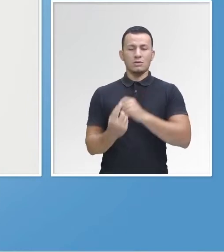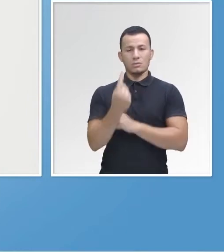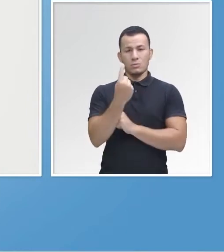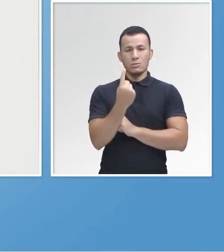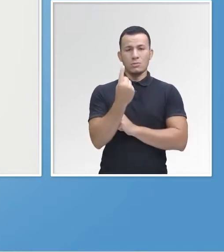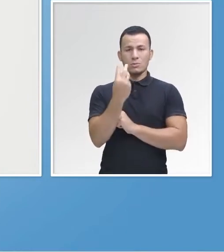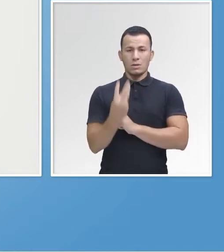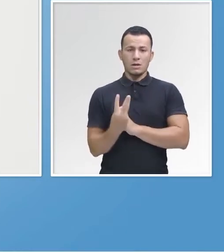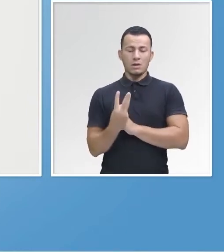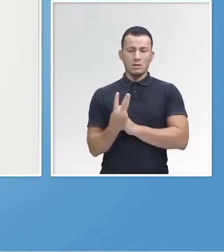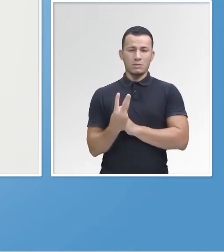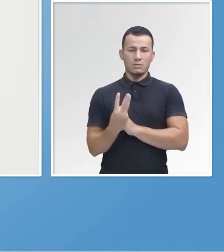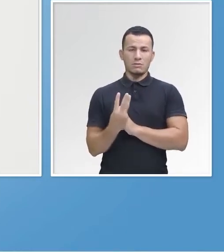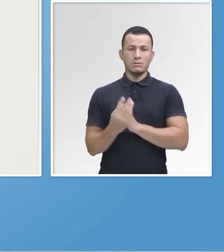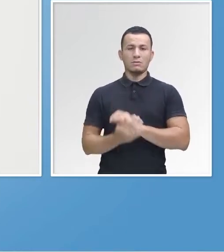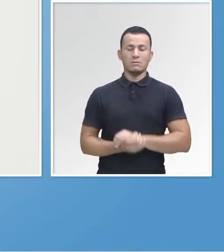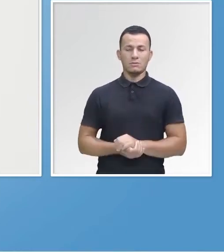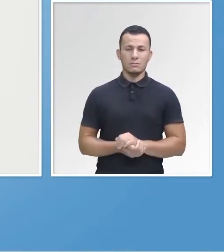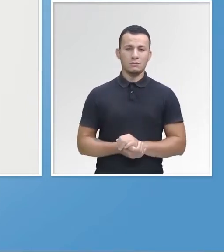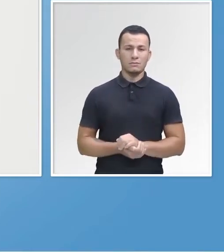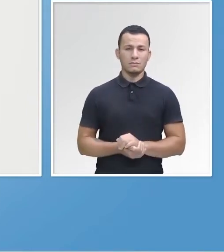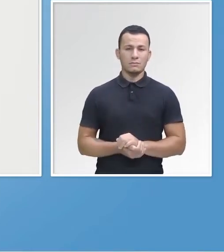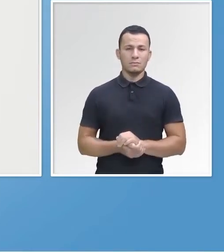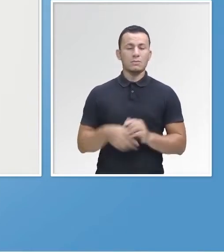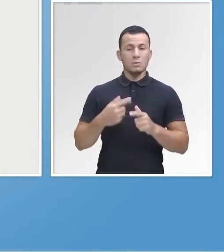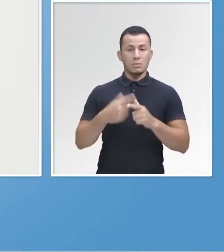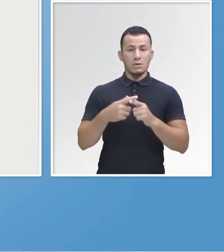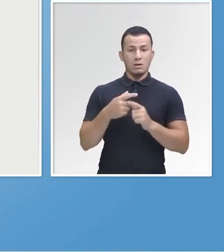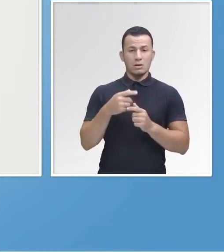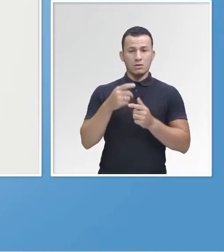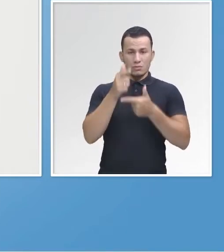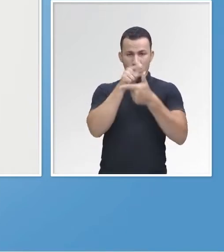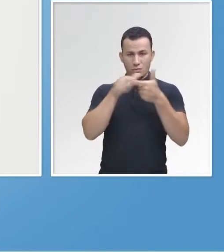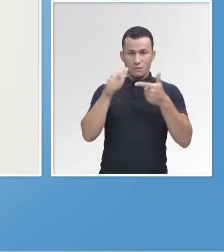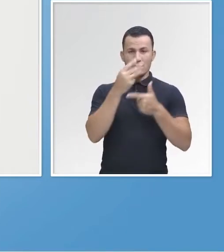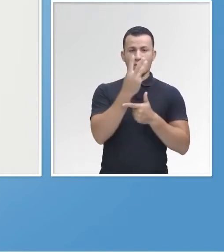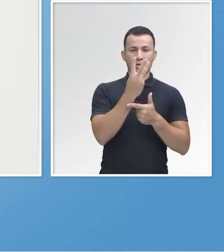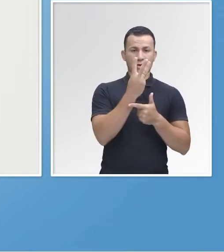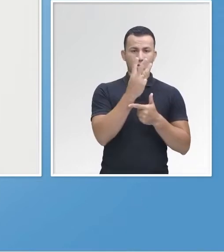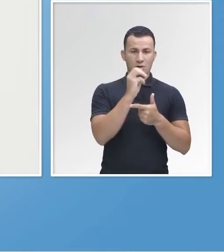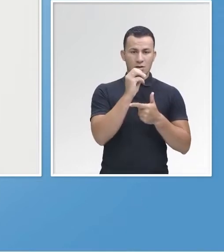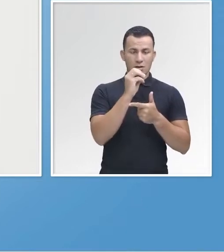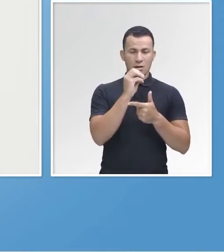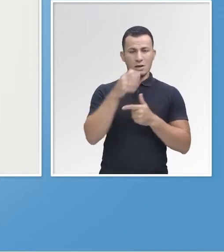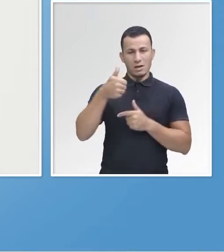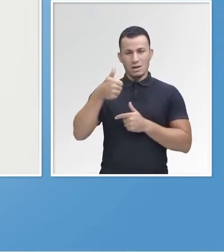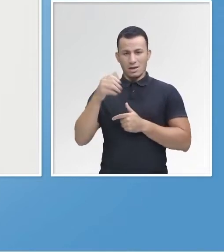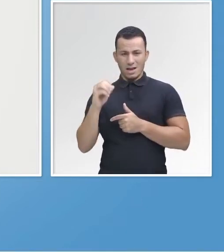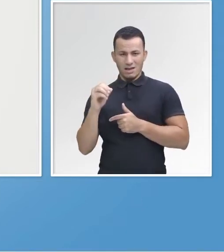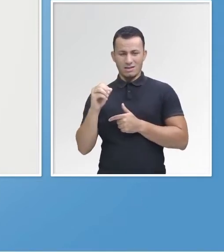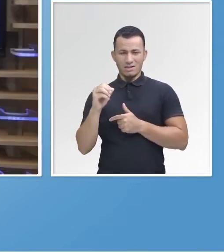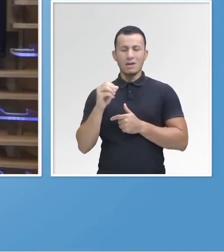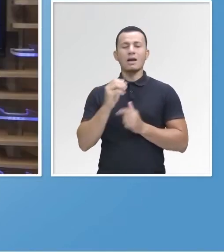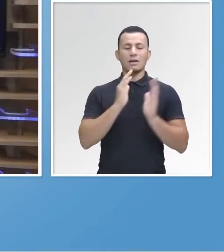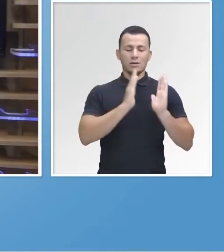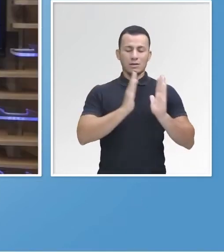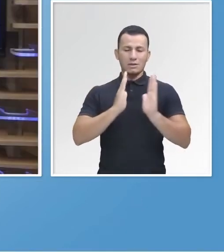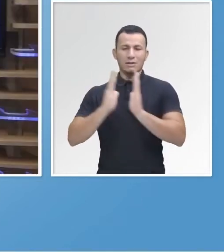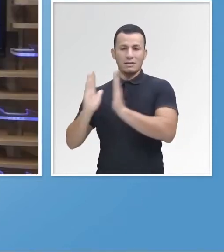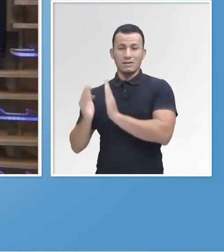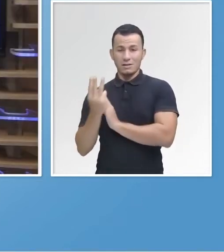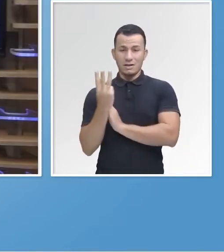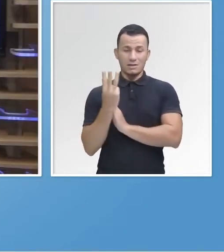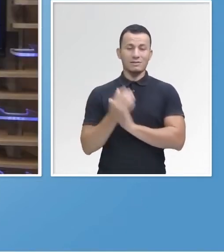terço desses 30 que quando você divide 30 alunos a em 10 vai dar três partes muito bem